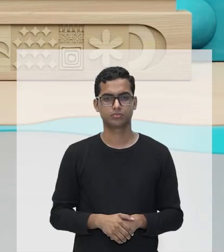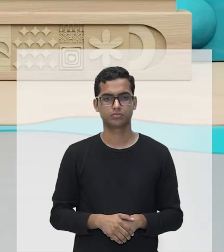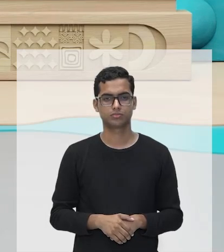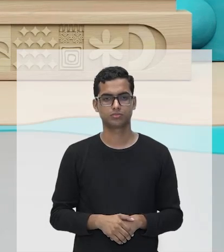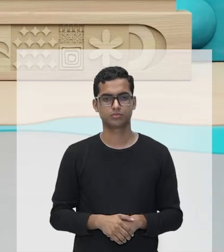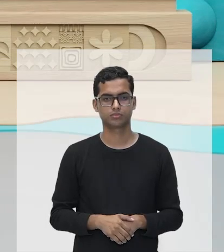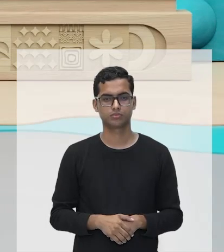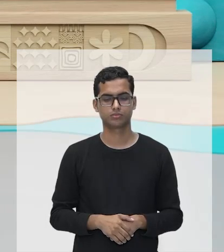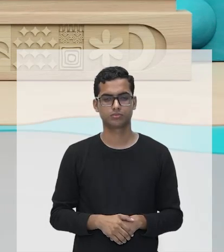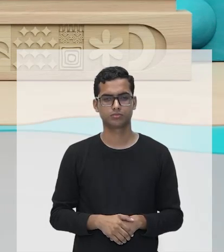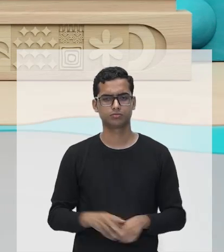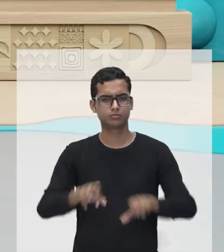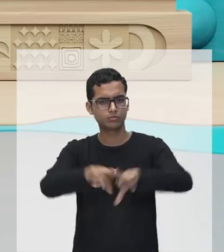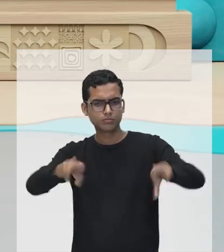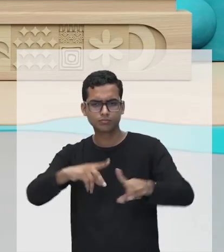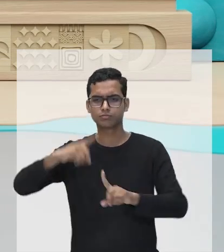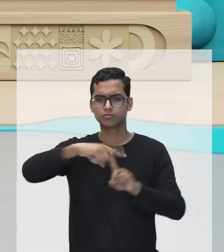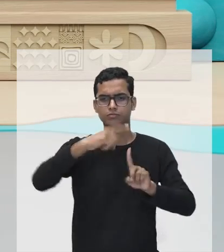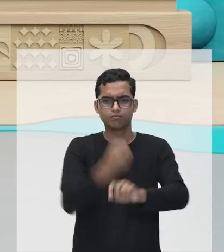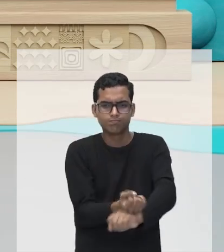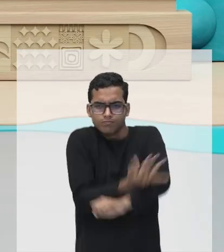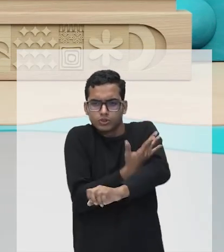diferente emoção ao